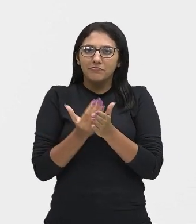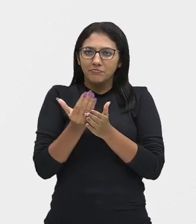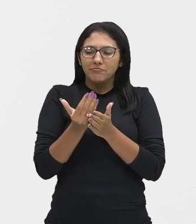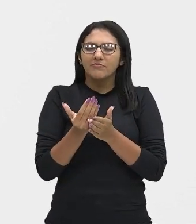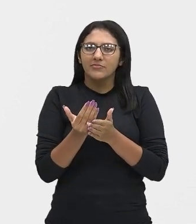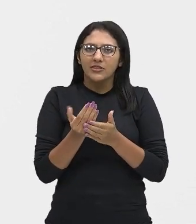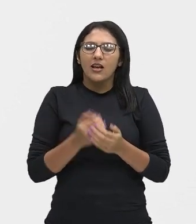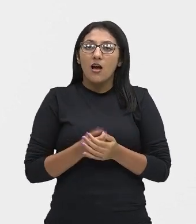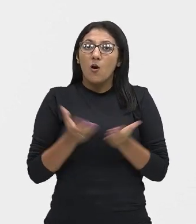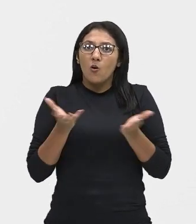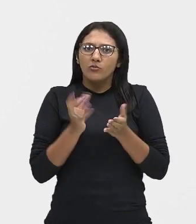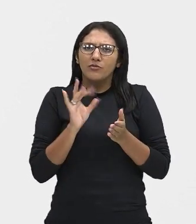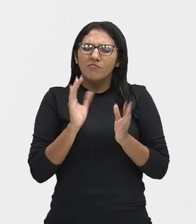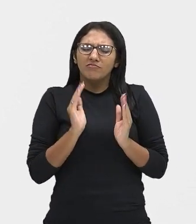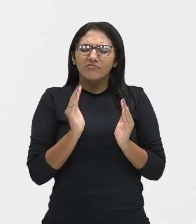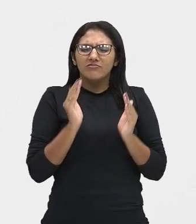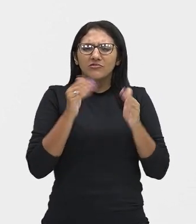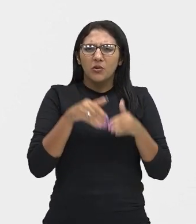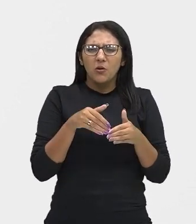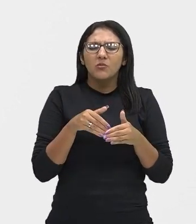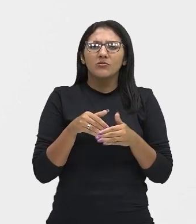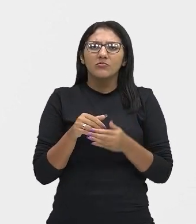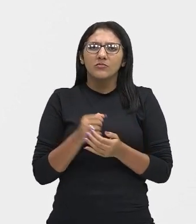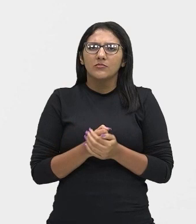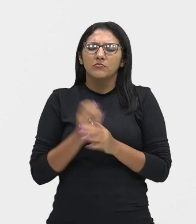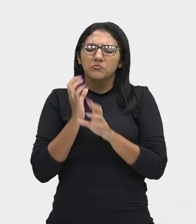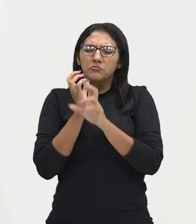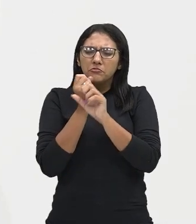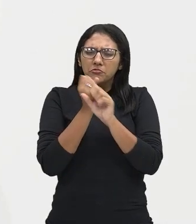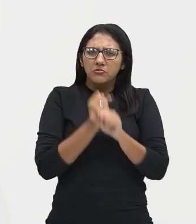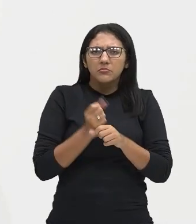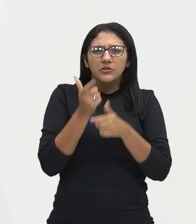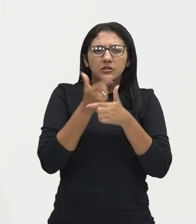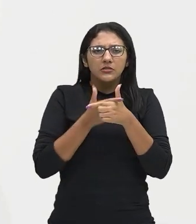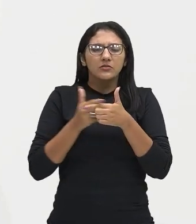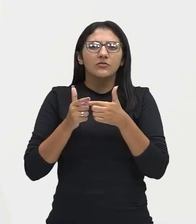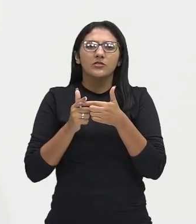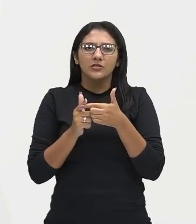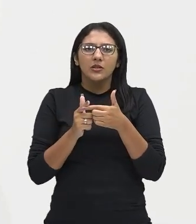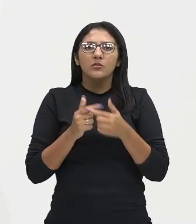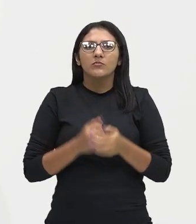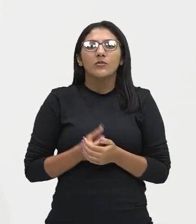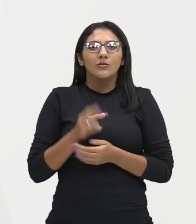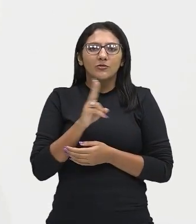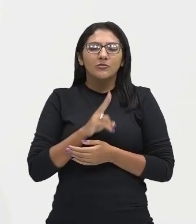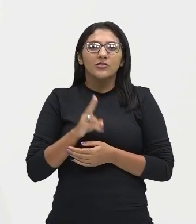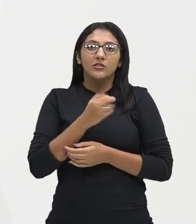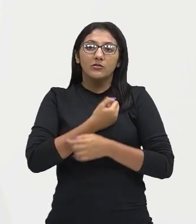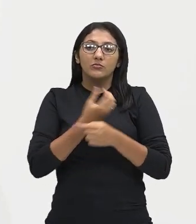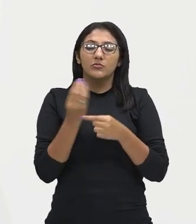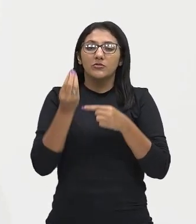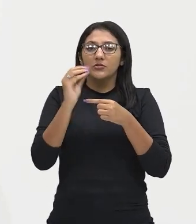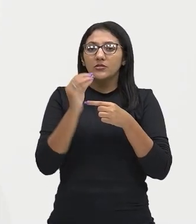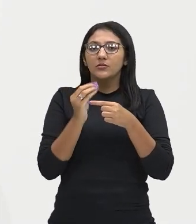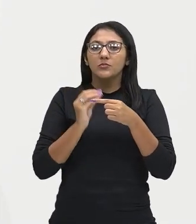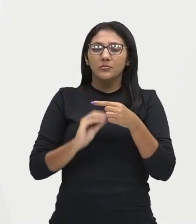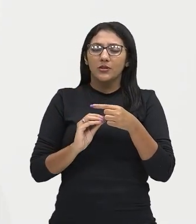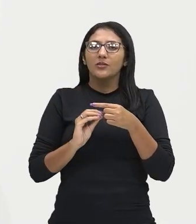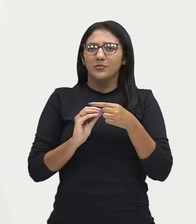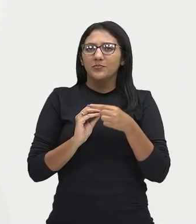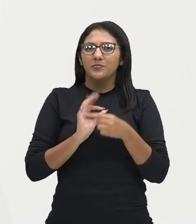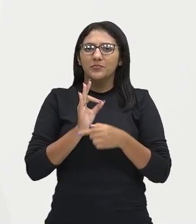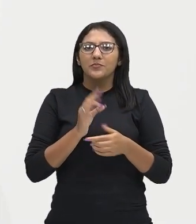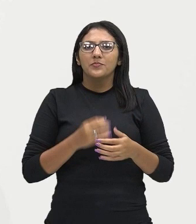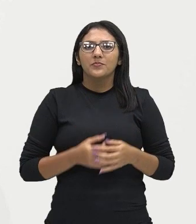nos ater a resolver, a fazer a divisão com os números quando eles estão na sua forma de